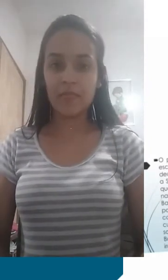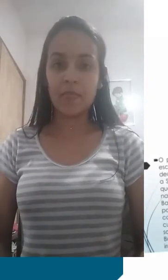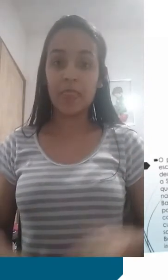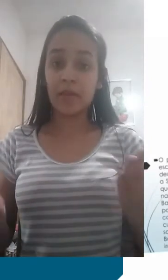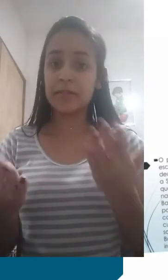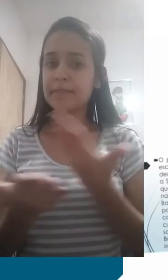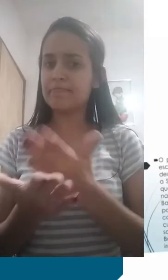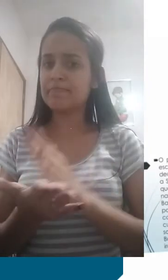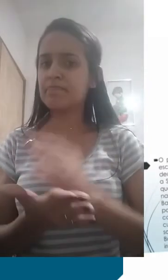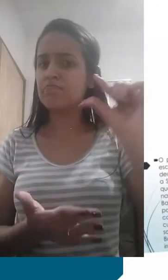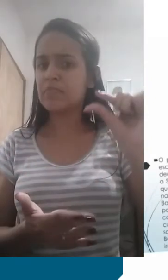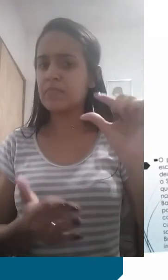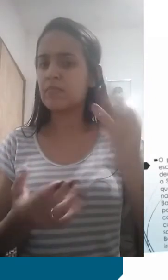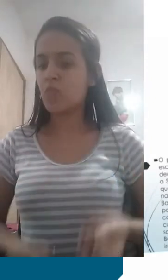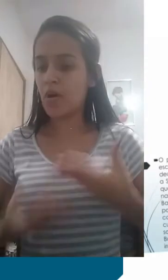Manuel Bandeira.